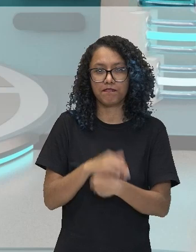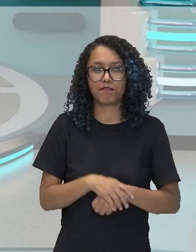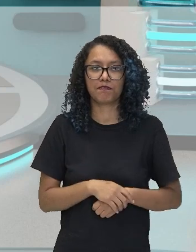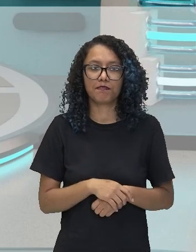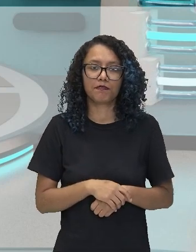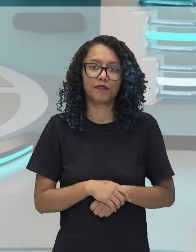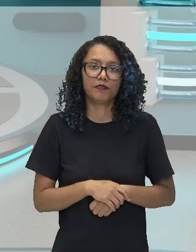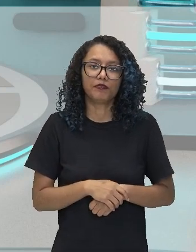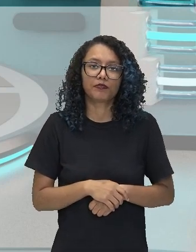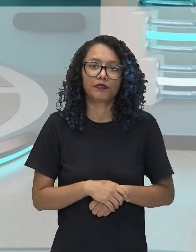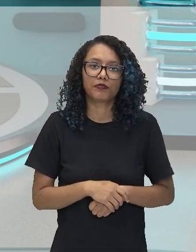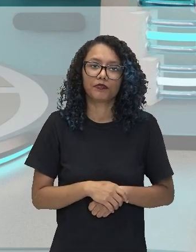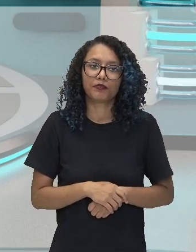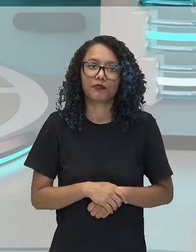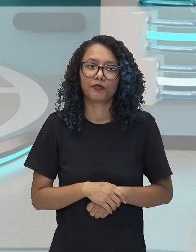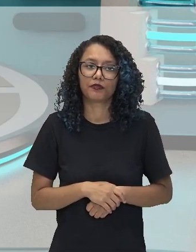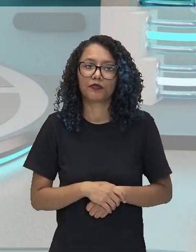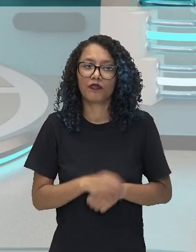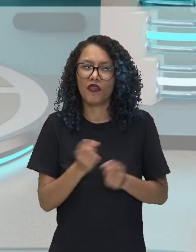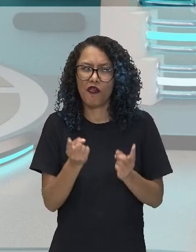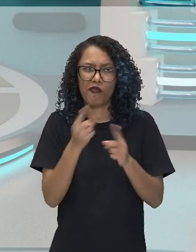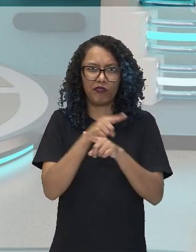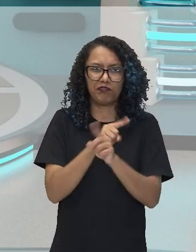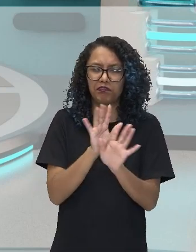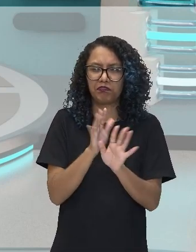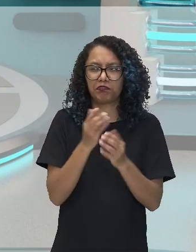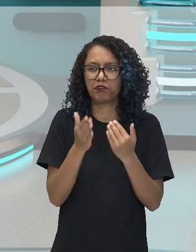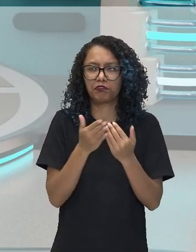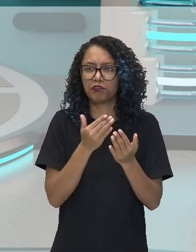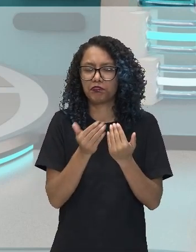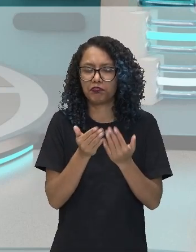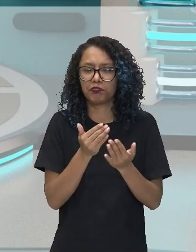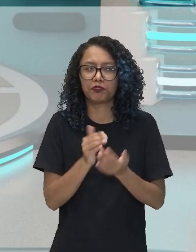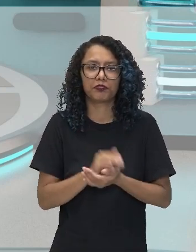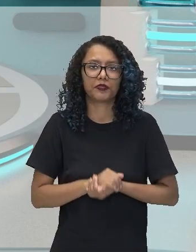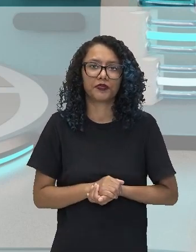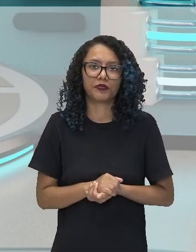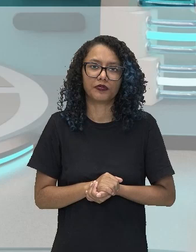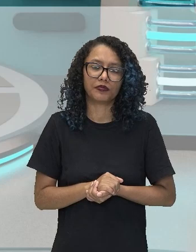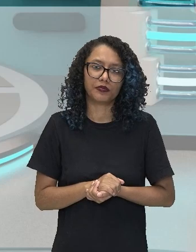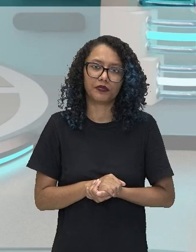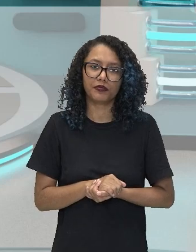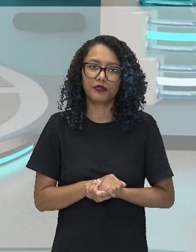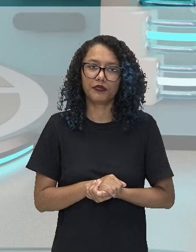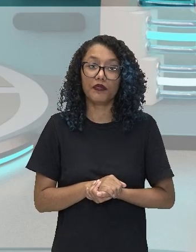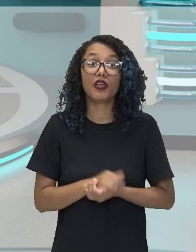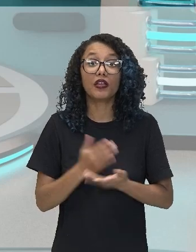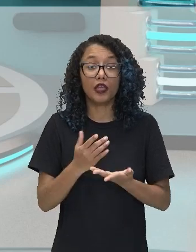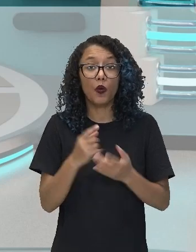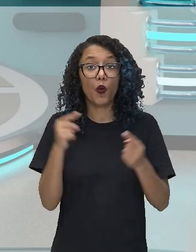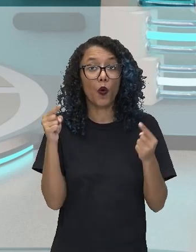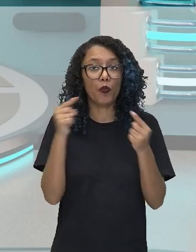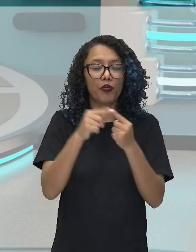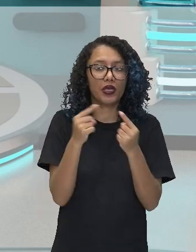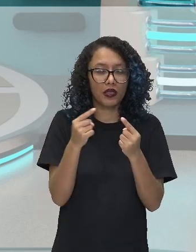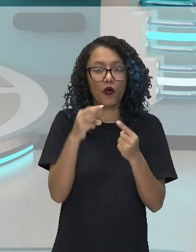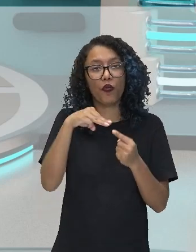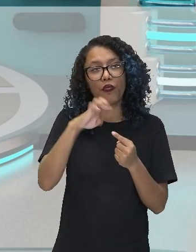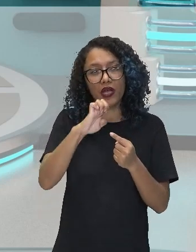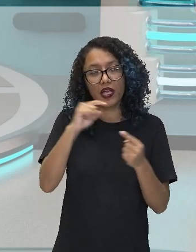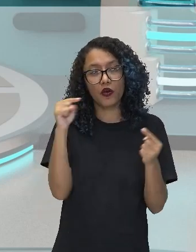mi abuelito. Não tem problema, certo? Então, a mim, aí é o complemento indireto, certo? E o lo